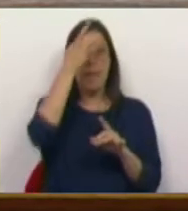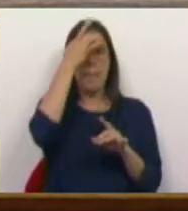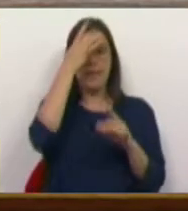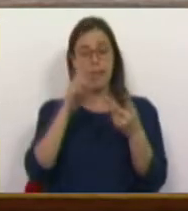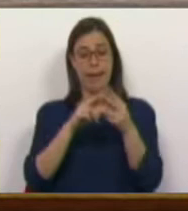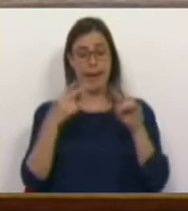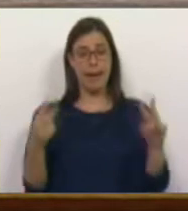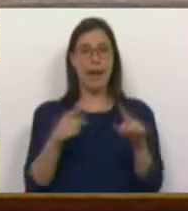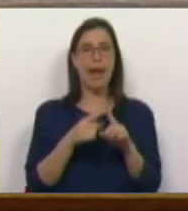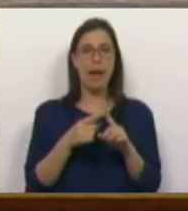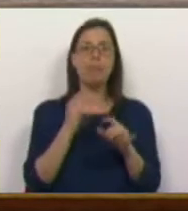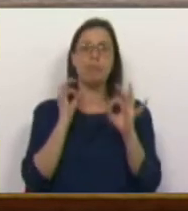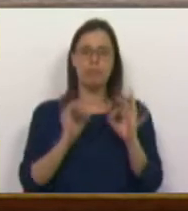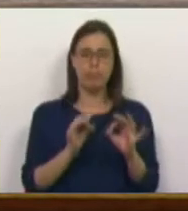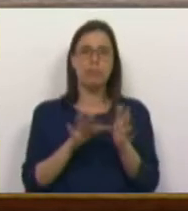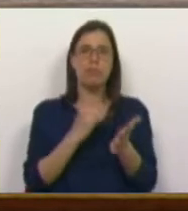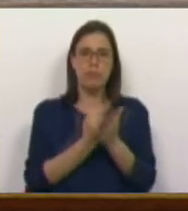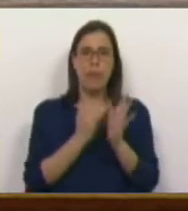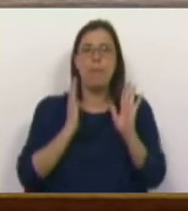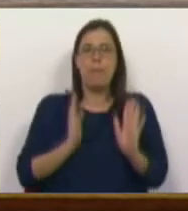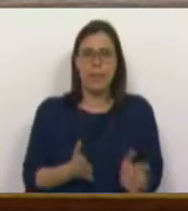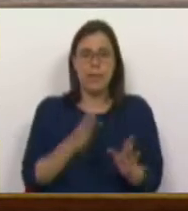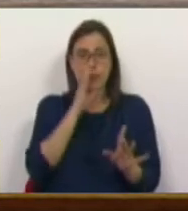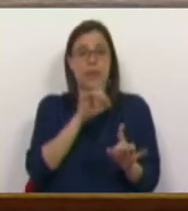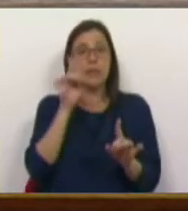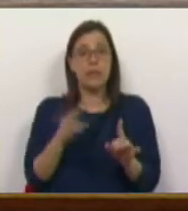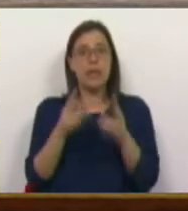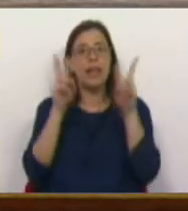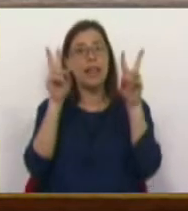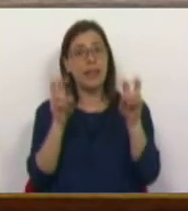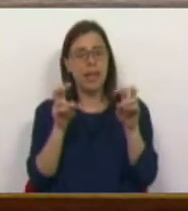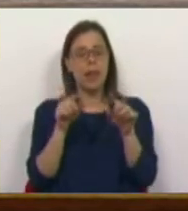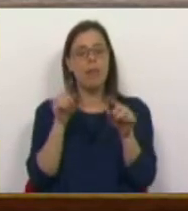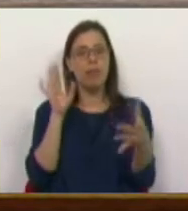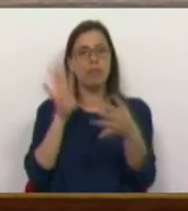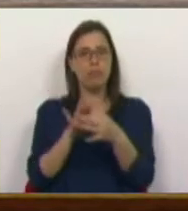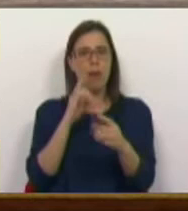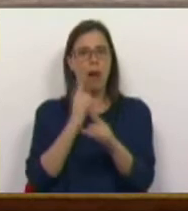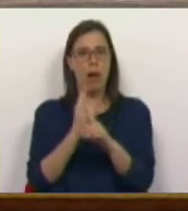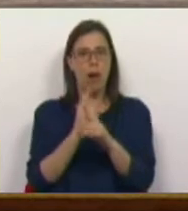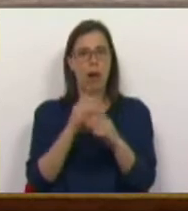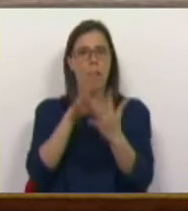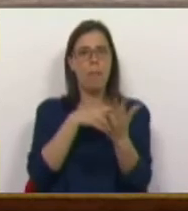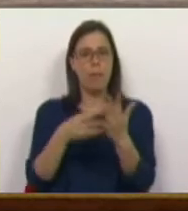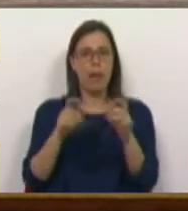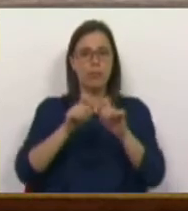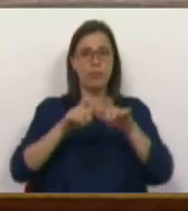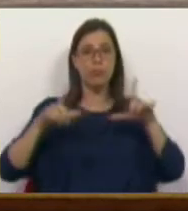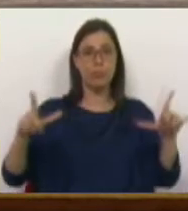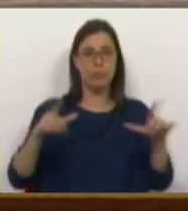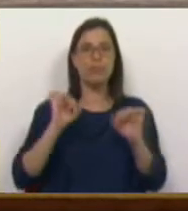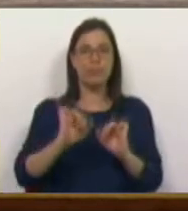das câmaras municipais são mesmo vinculativos para o caso de matérias vertidas nos respectivos planos diretores